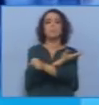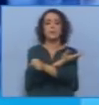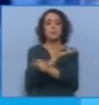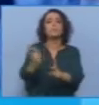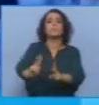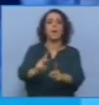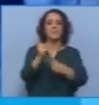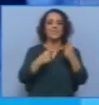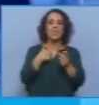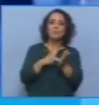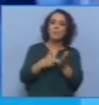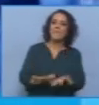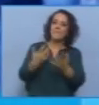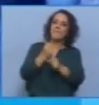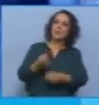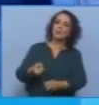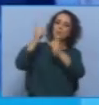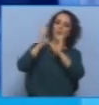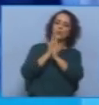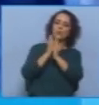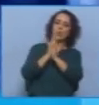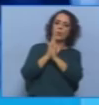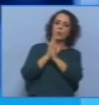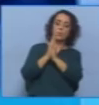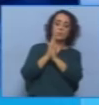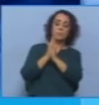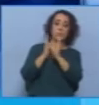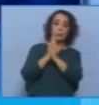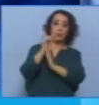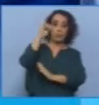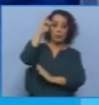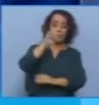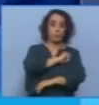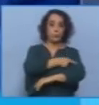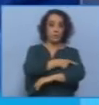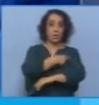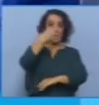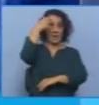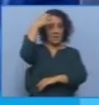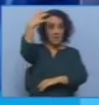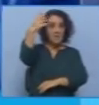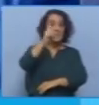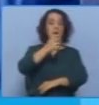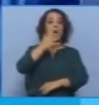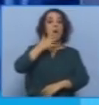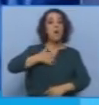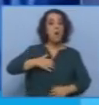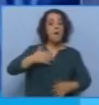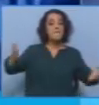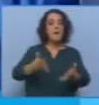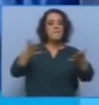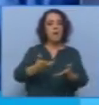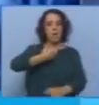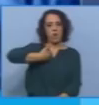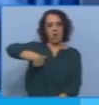vezes esperamos que Deus faça os milagres acontecer, e Deus, o poder e a realeza e a honra que tem, é em nós. É esse